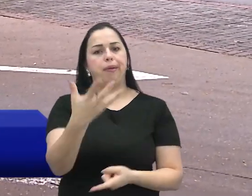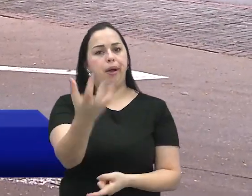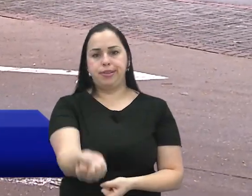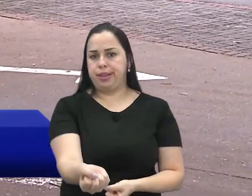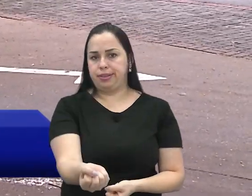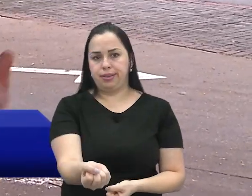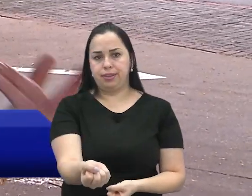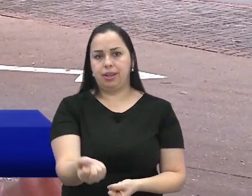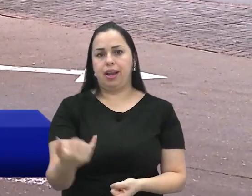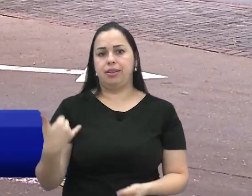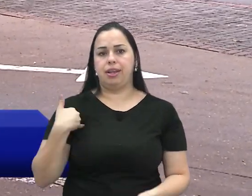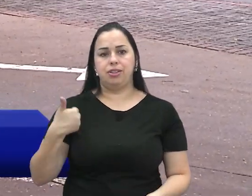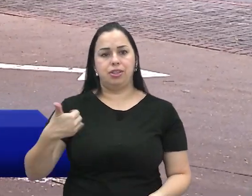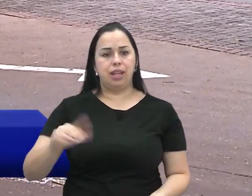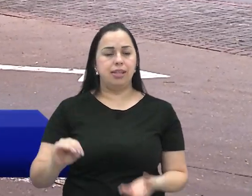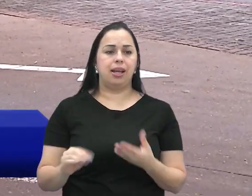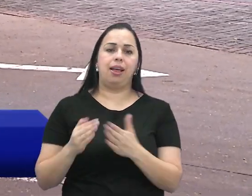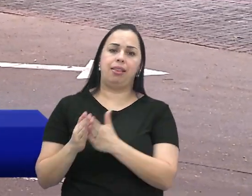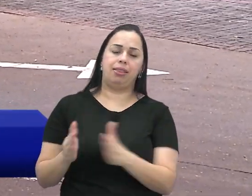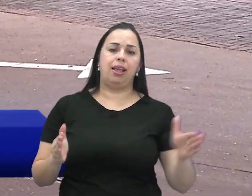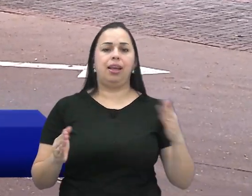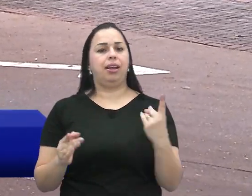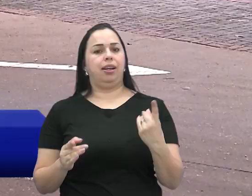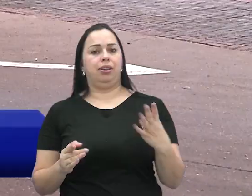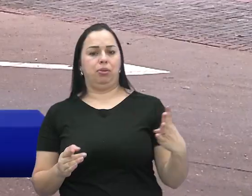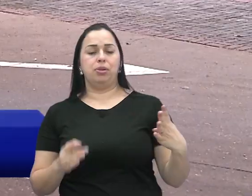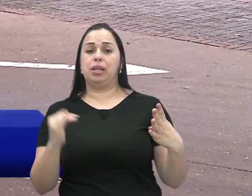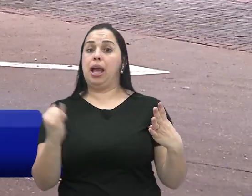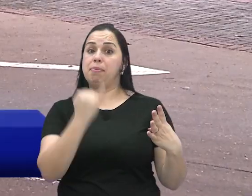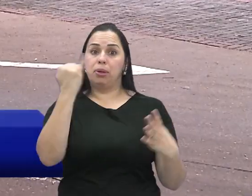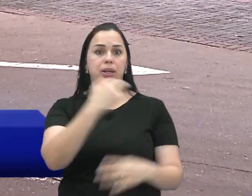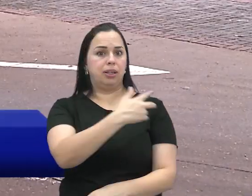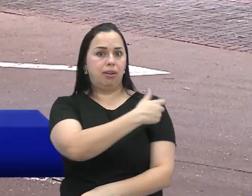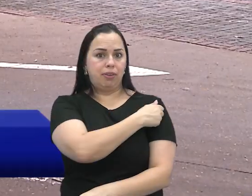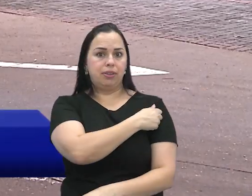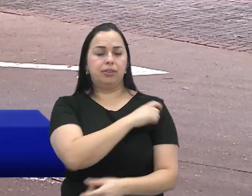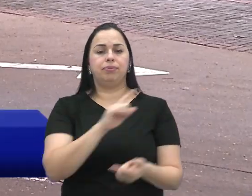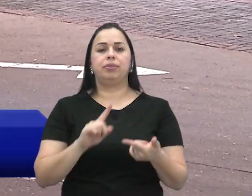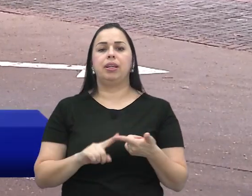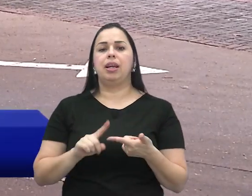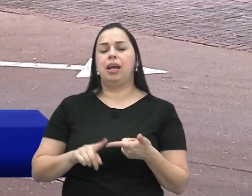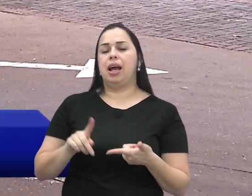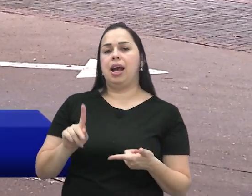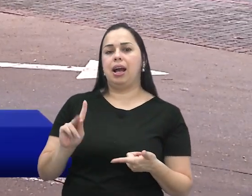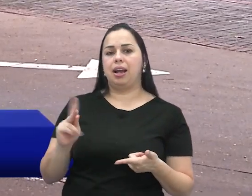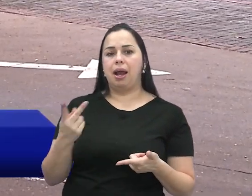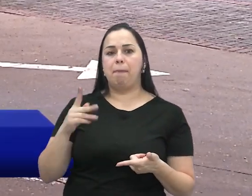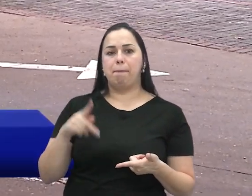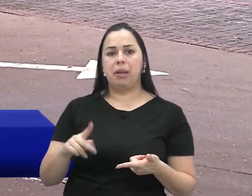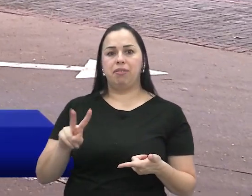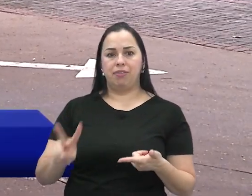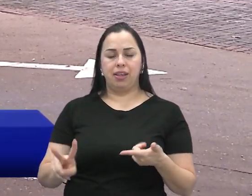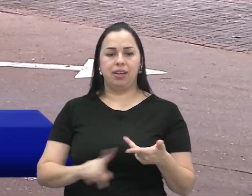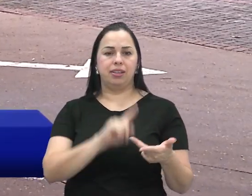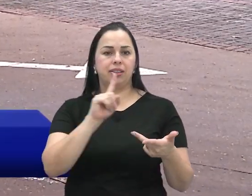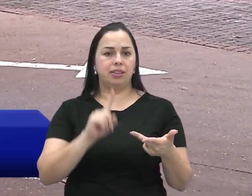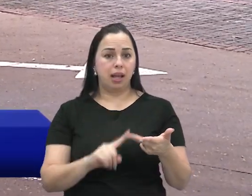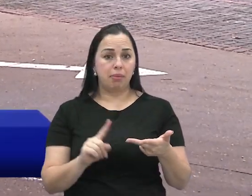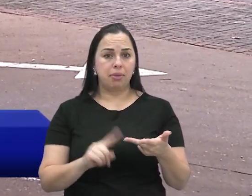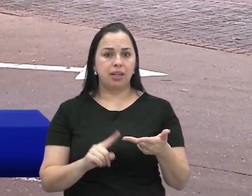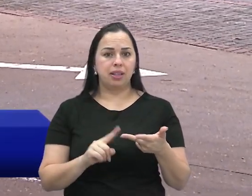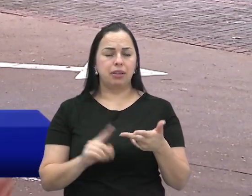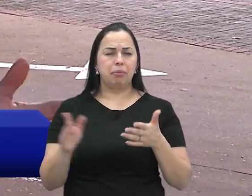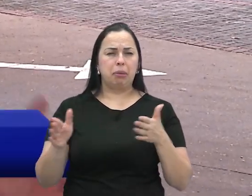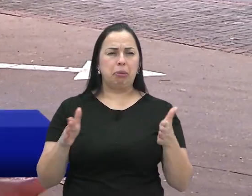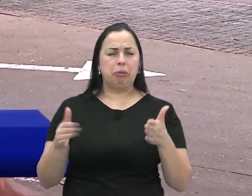se vacinando, adolescente de 10 a 14 anos é extremamente importante, fazer a vacina HPV e fazer a meningo ACW